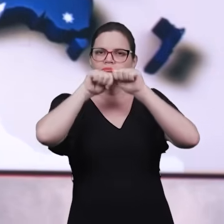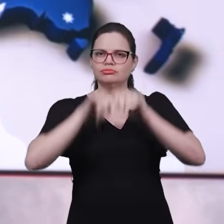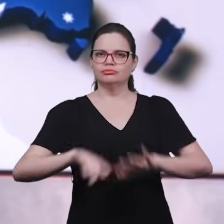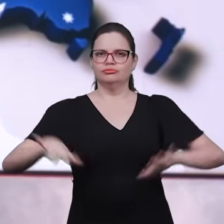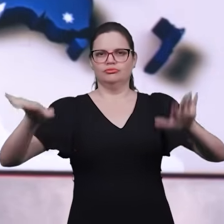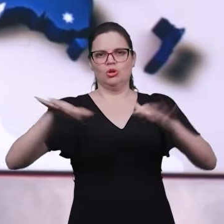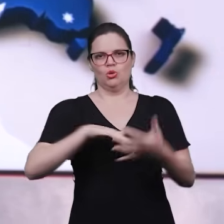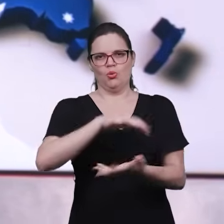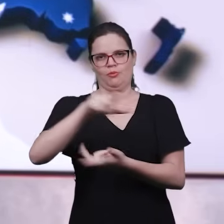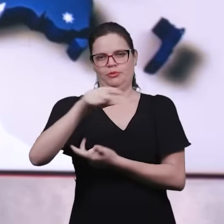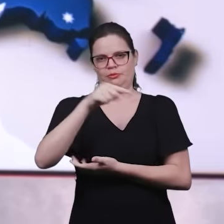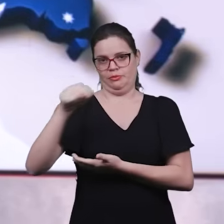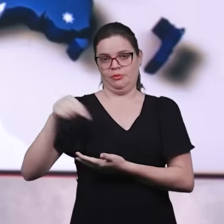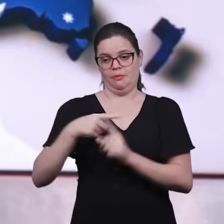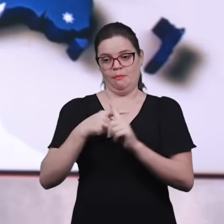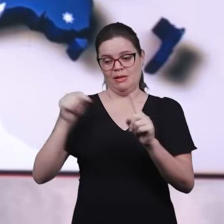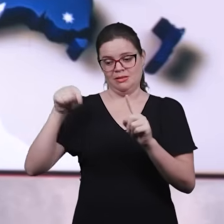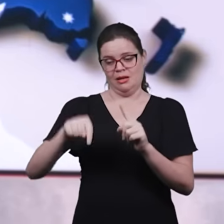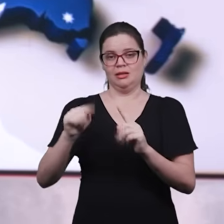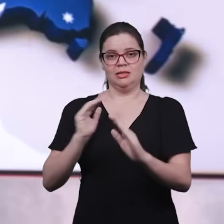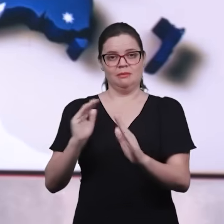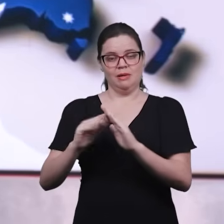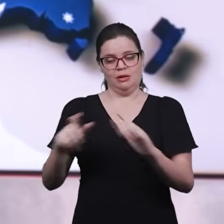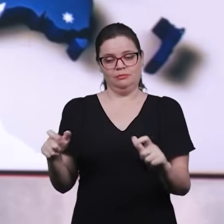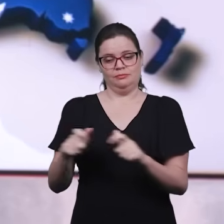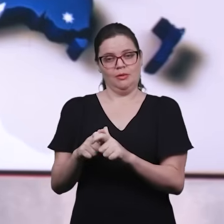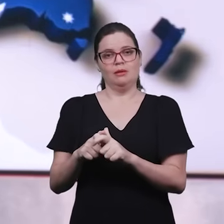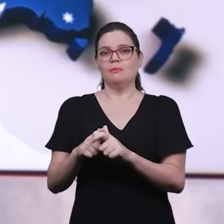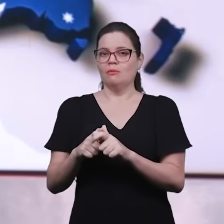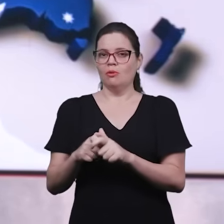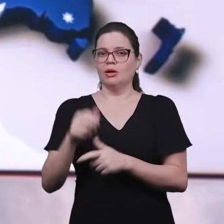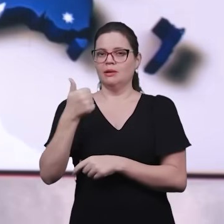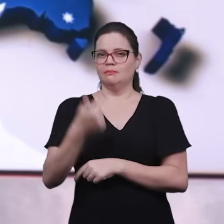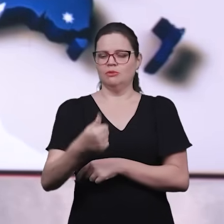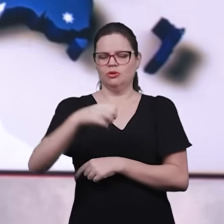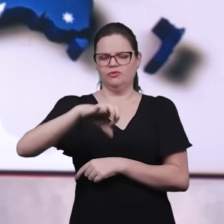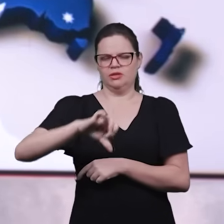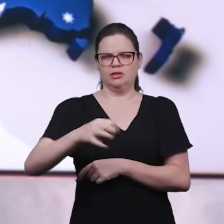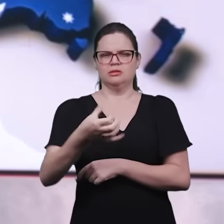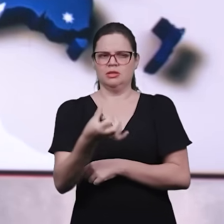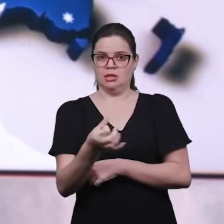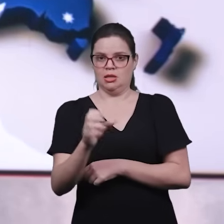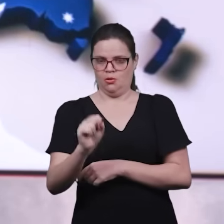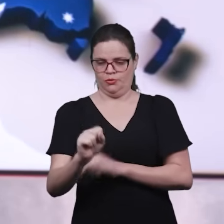Então, o nosso início era 68. Em